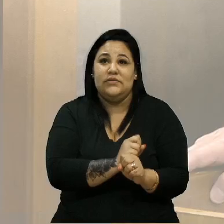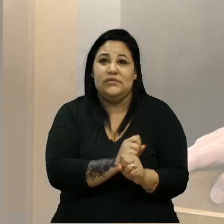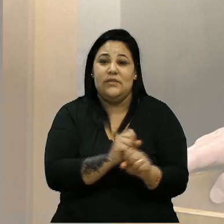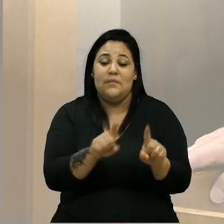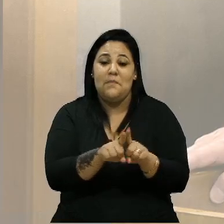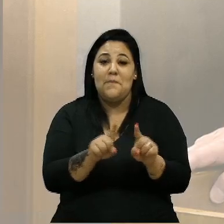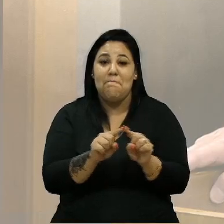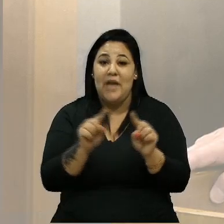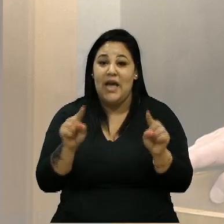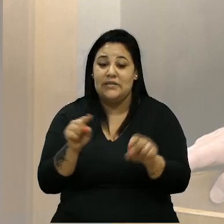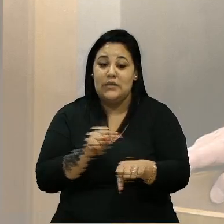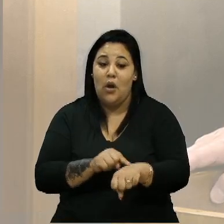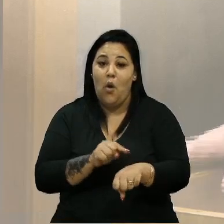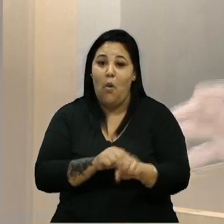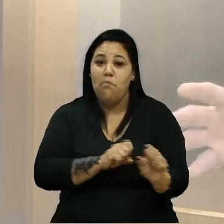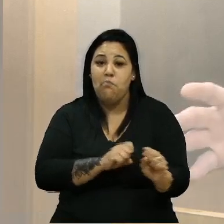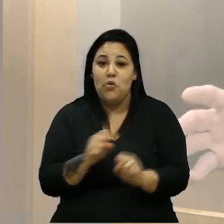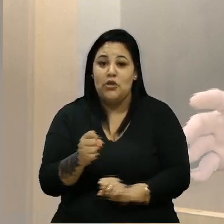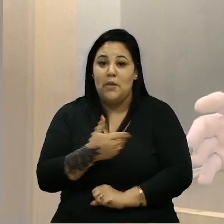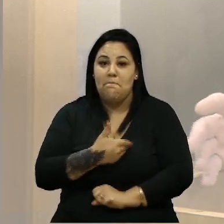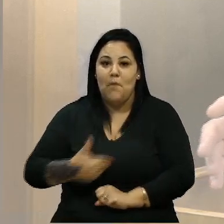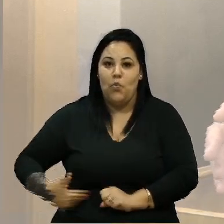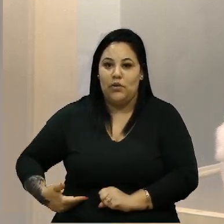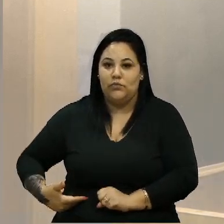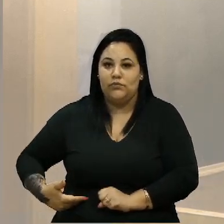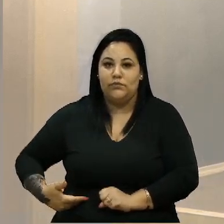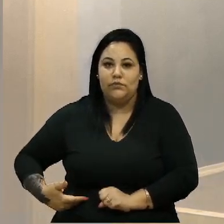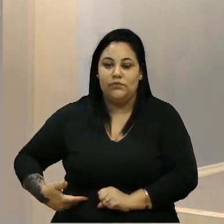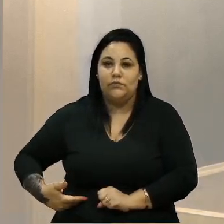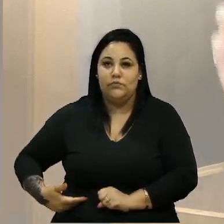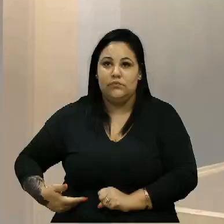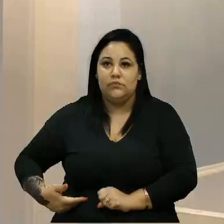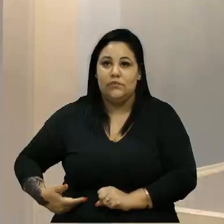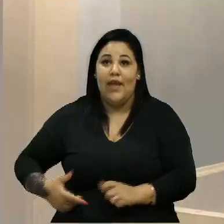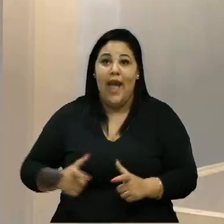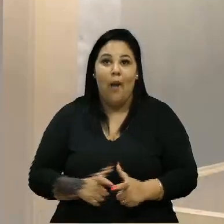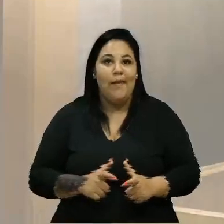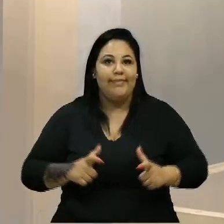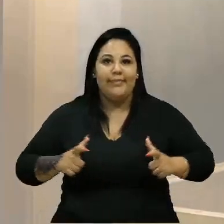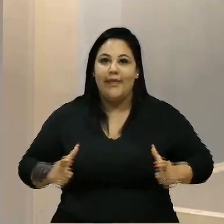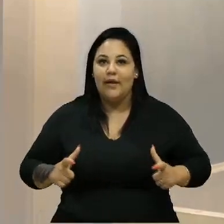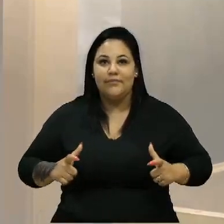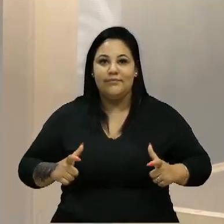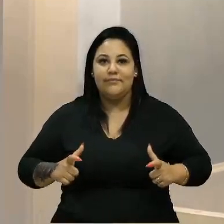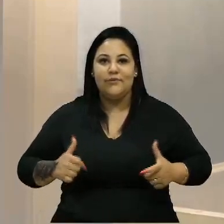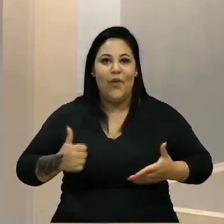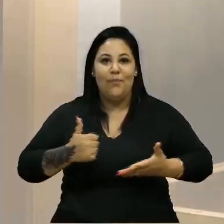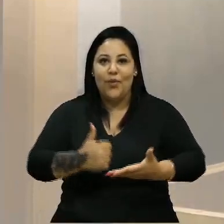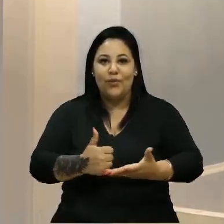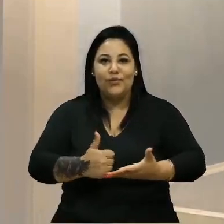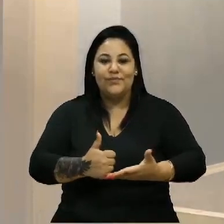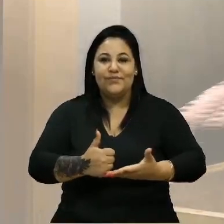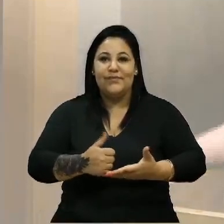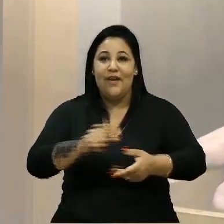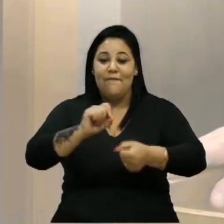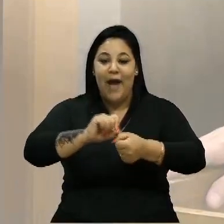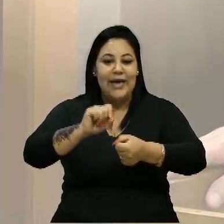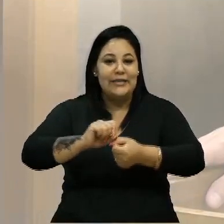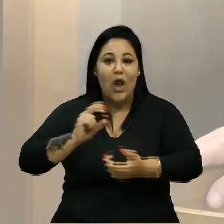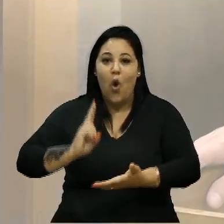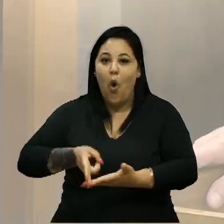hora do poder público aumentar o seu braço, fazer com que seja